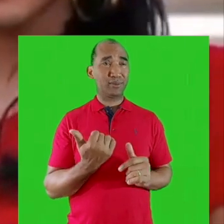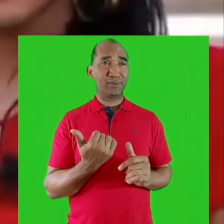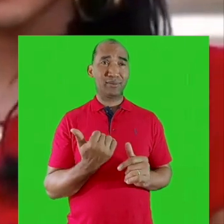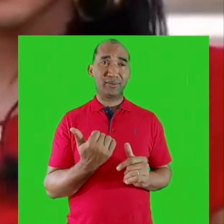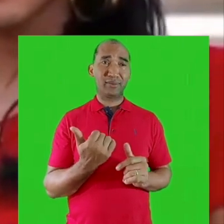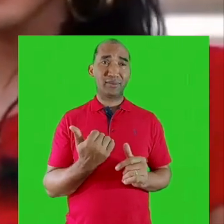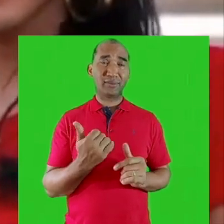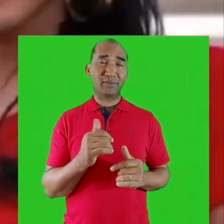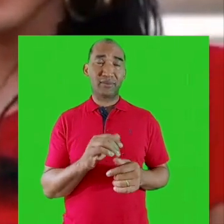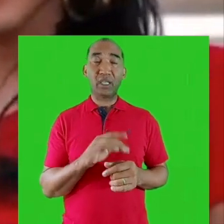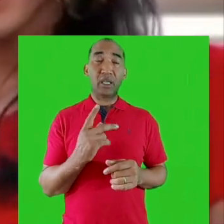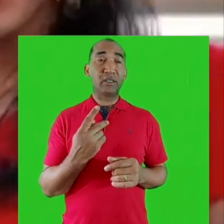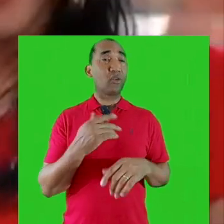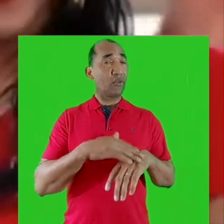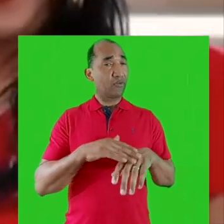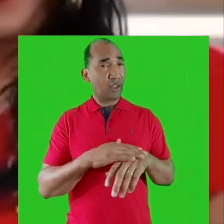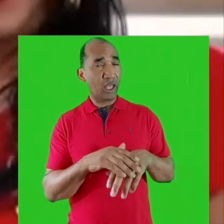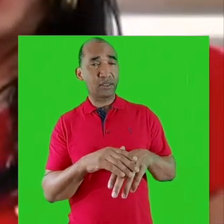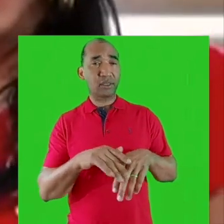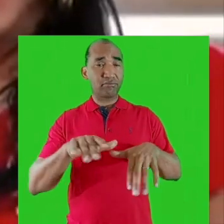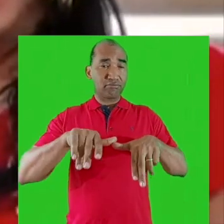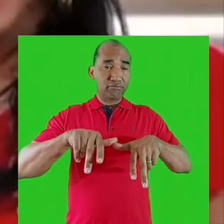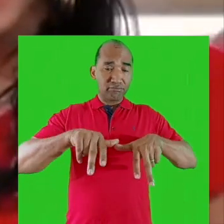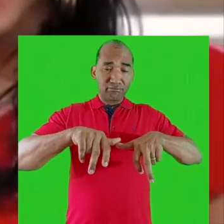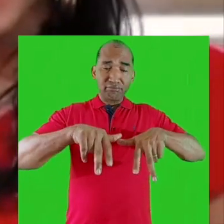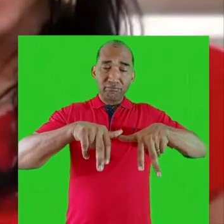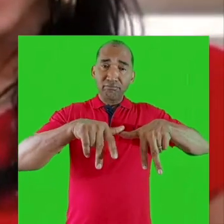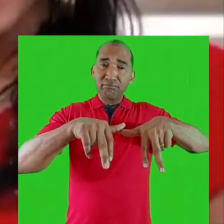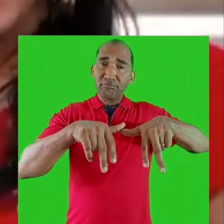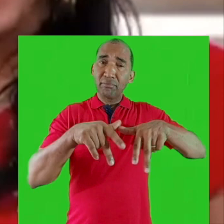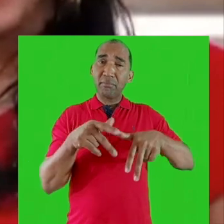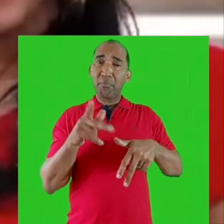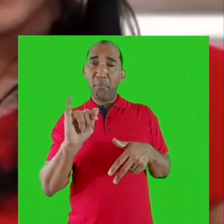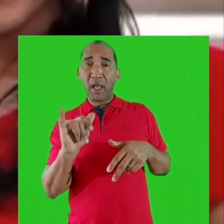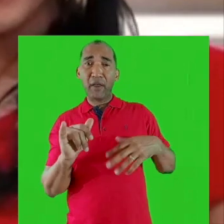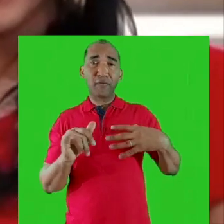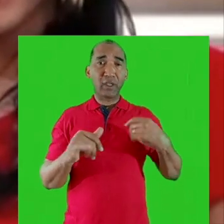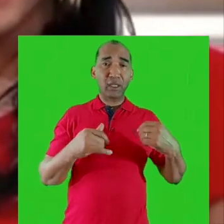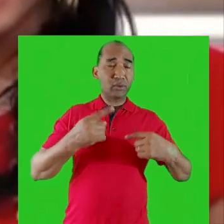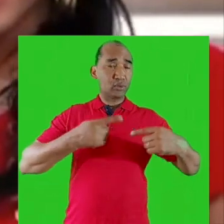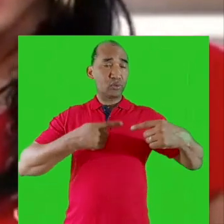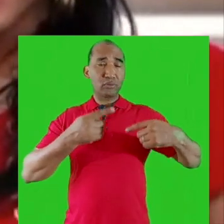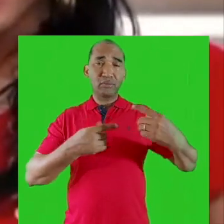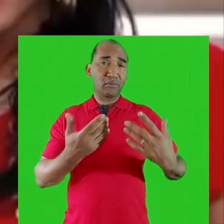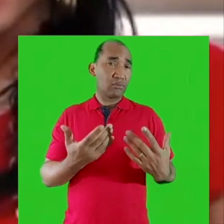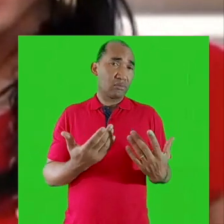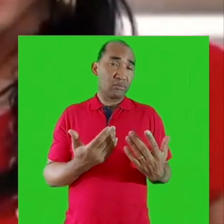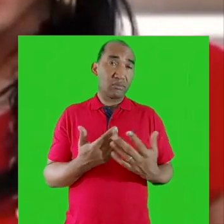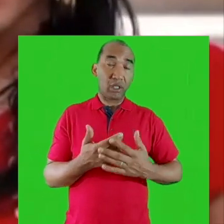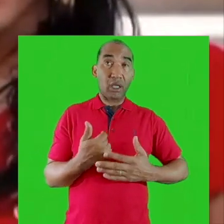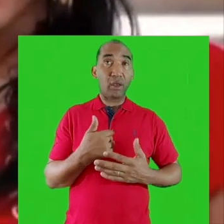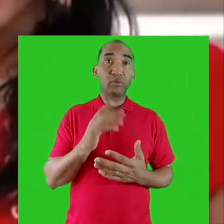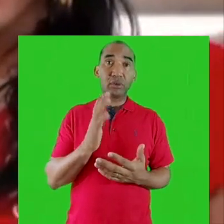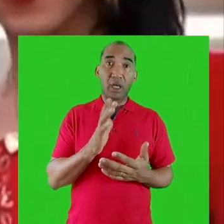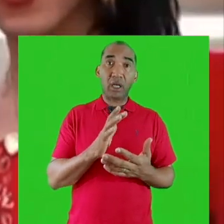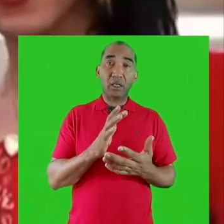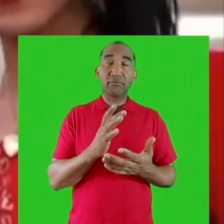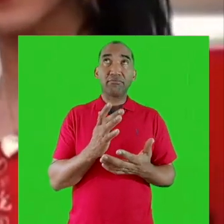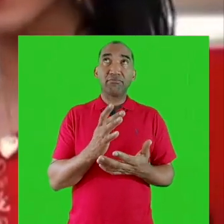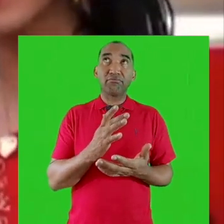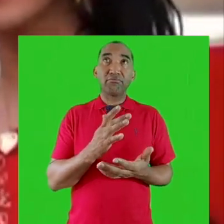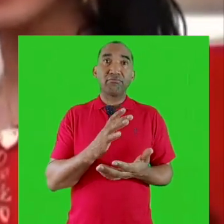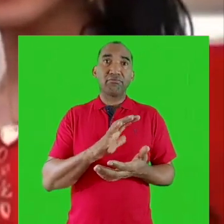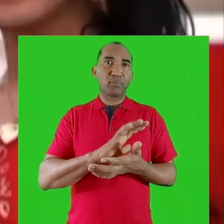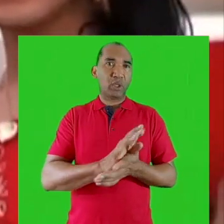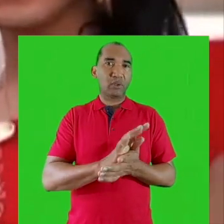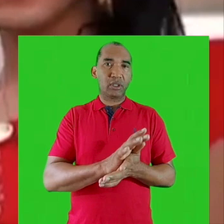pensando que eu estou namorando com ele. A gente conversa de mão dada e tal. Pai e filho, né? Ali a gente está discutindo assuntos. E eu